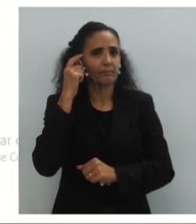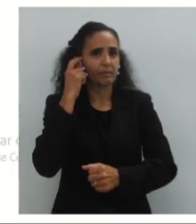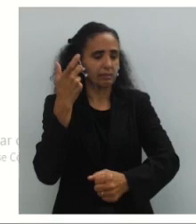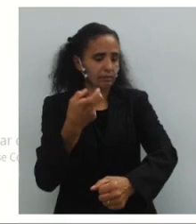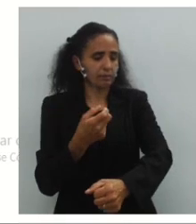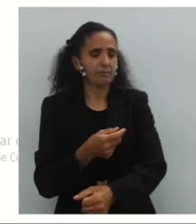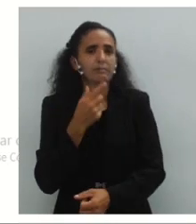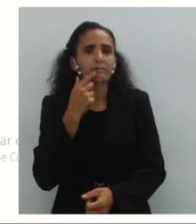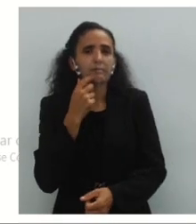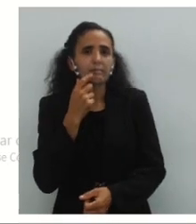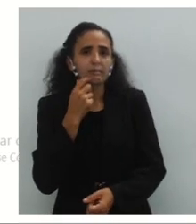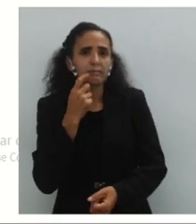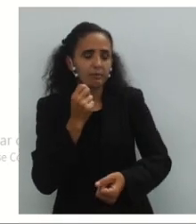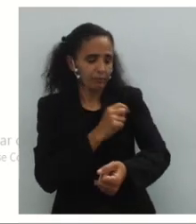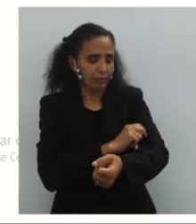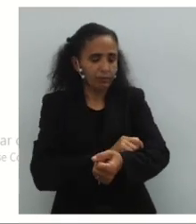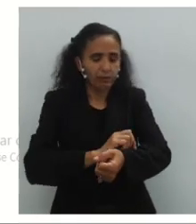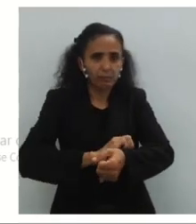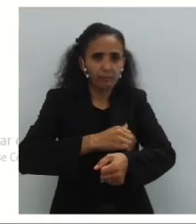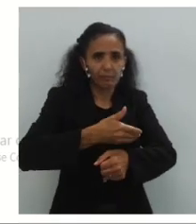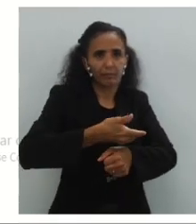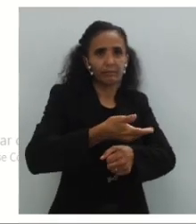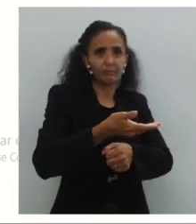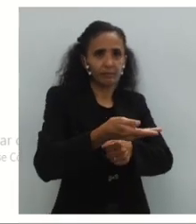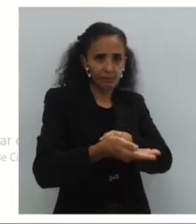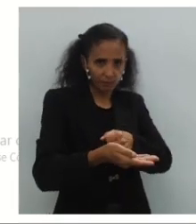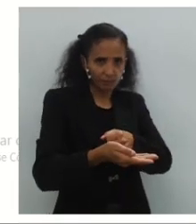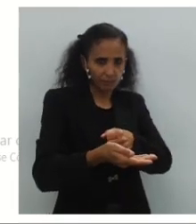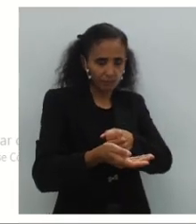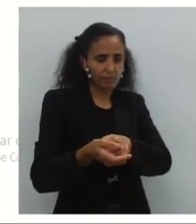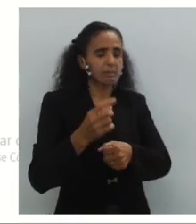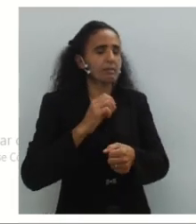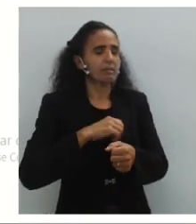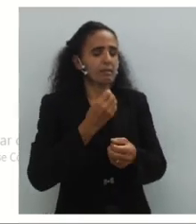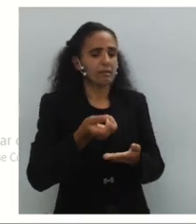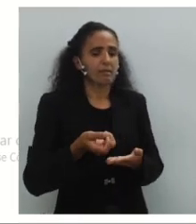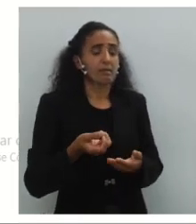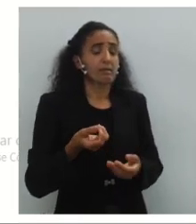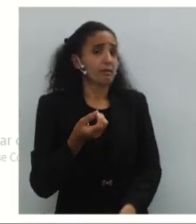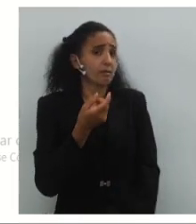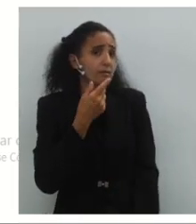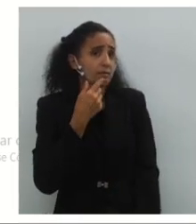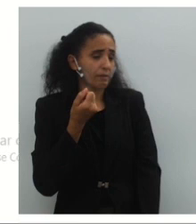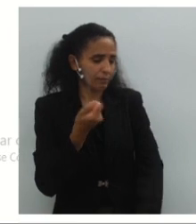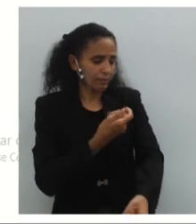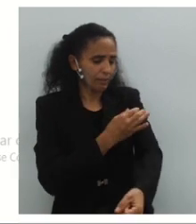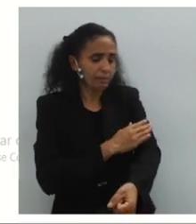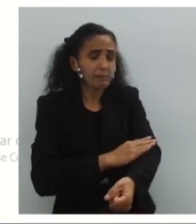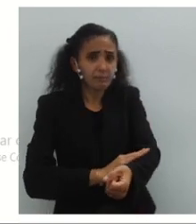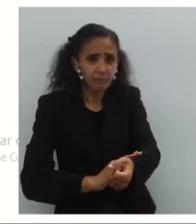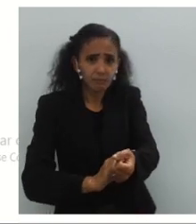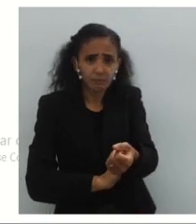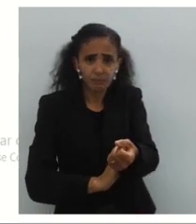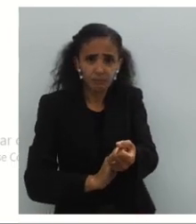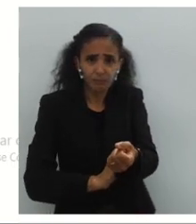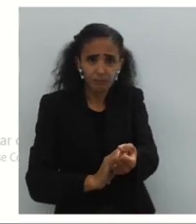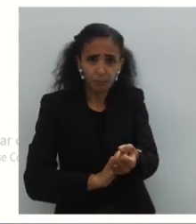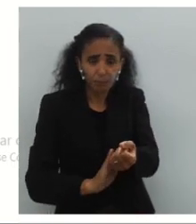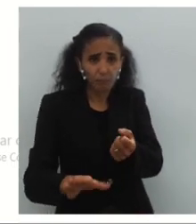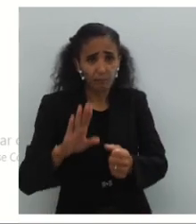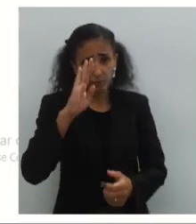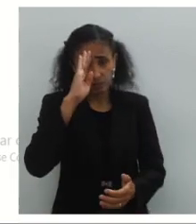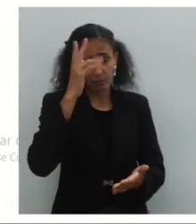uma transfusão sanguínea. Por quê? A transmissão do vírus da hepatite C, ela